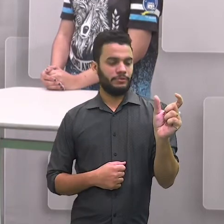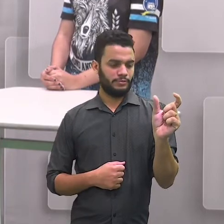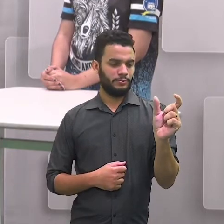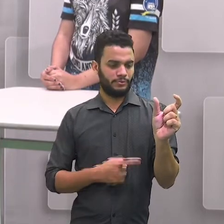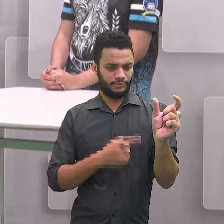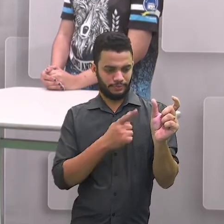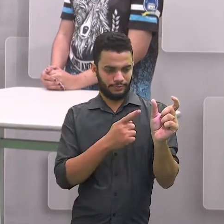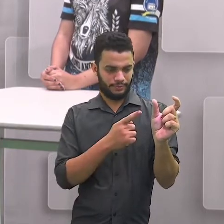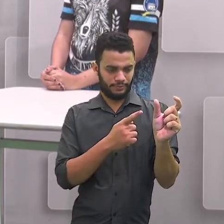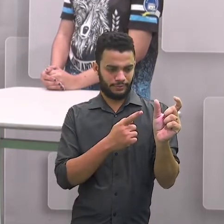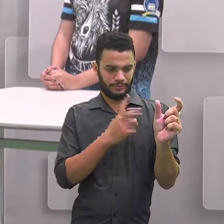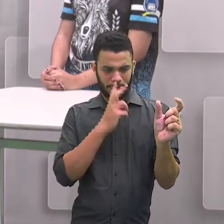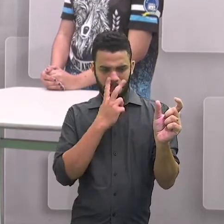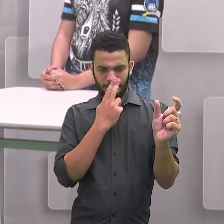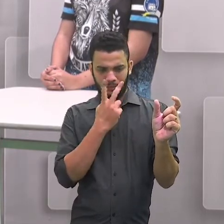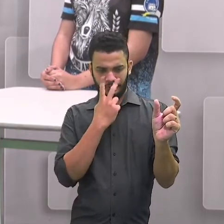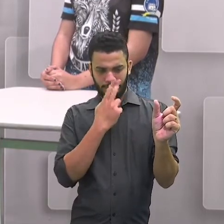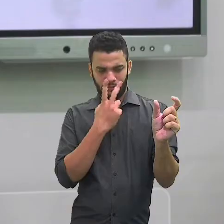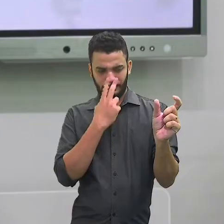está...